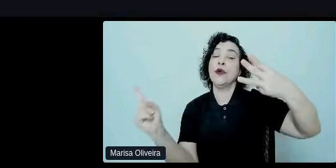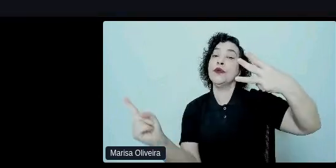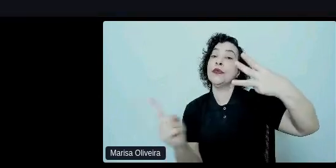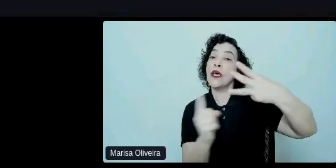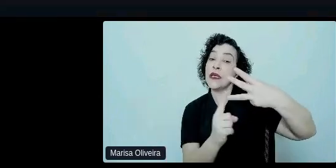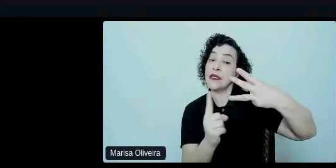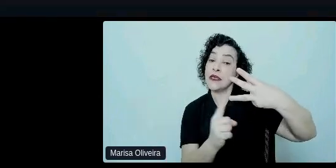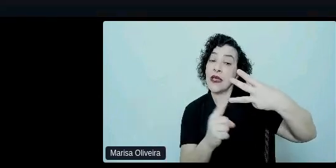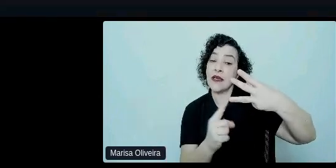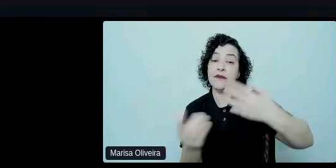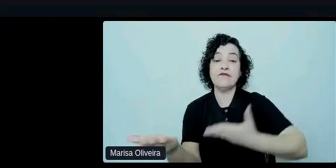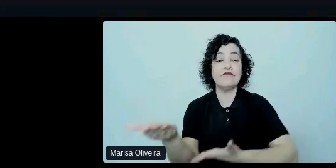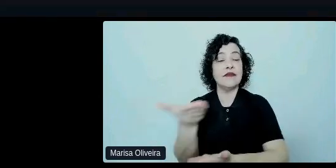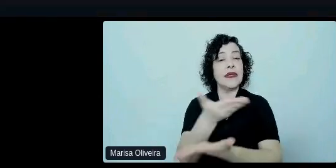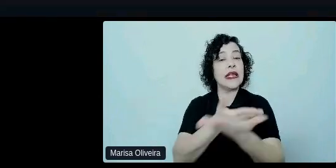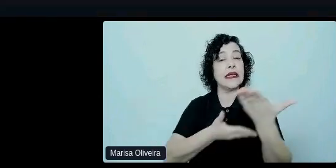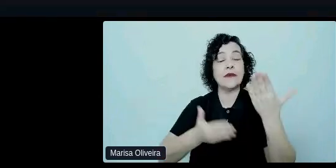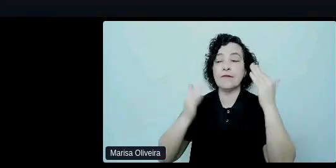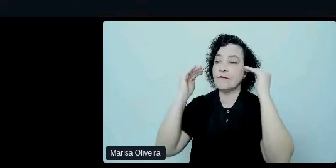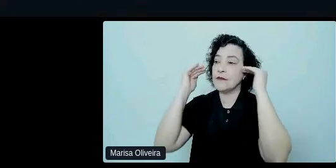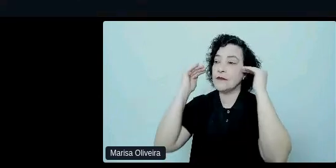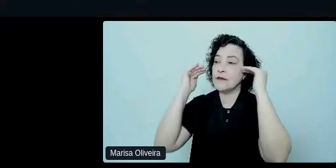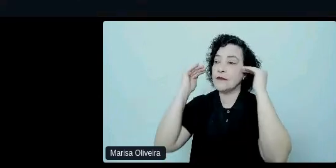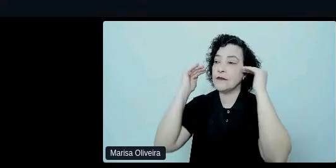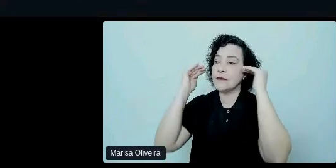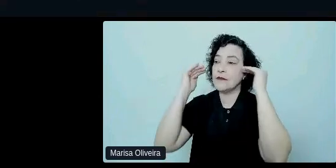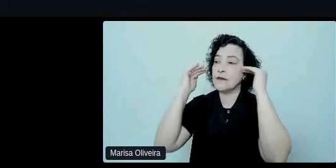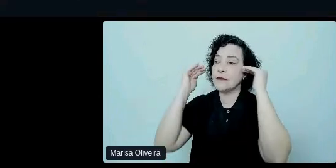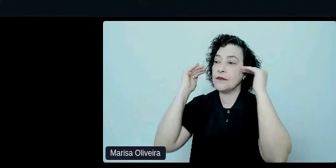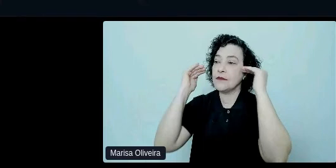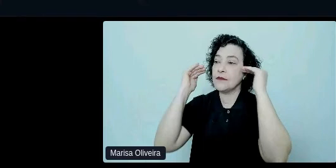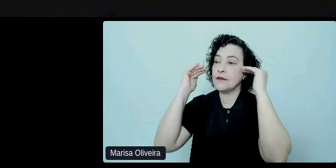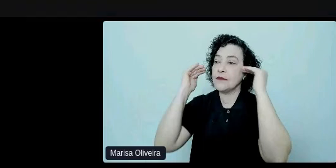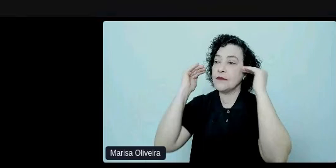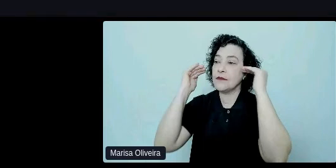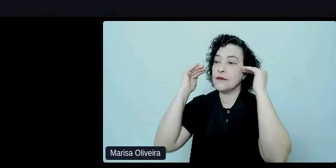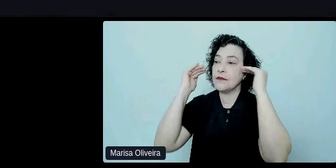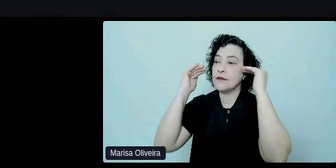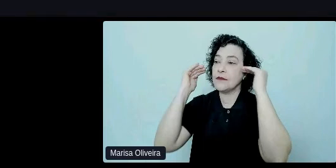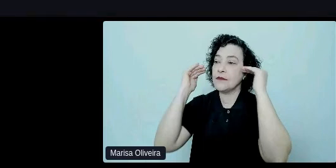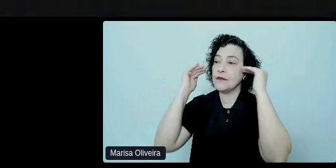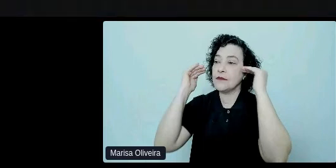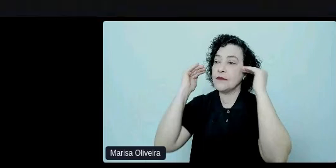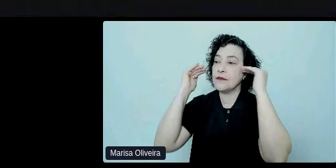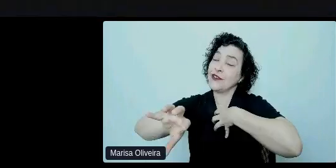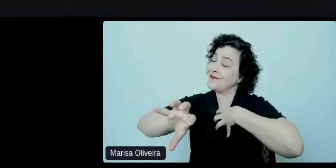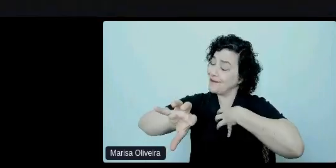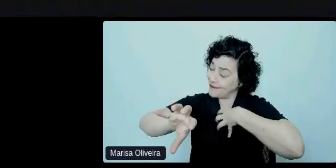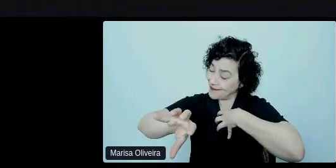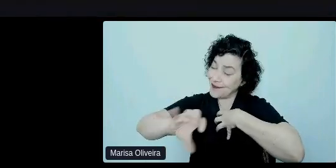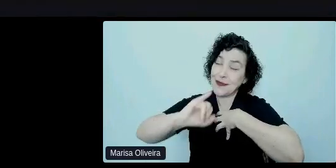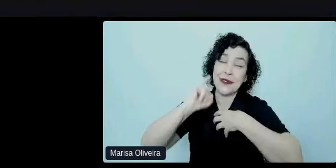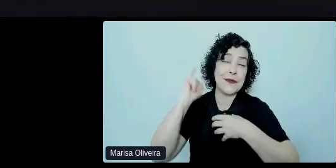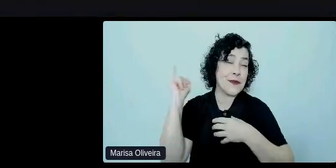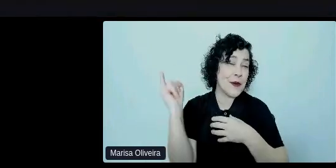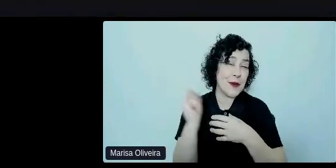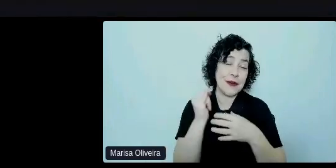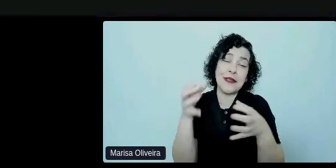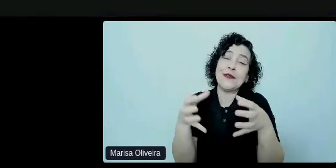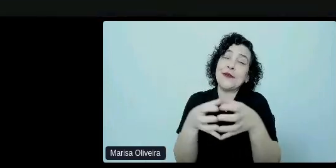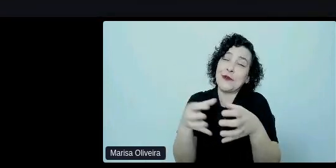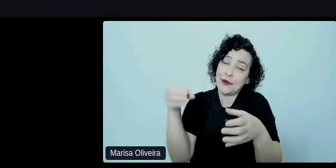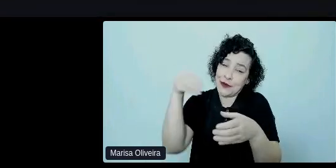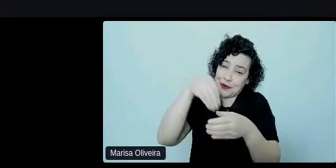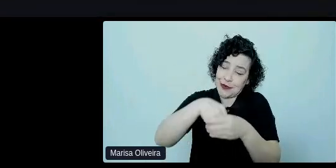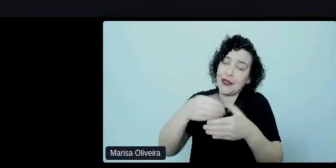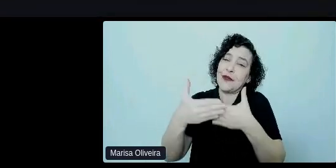as relações de respeito e relações empáticas. Isso é a base para qualquer time diverso. A gente vai ver um pouco